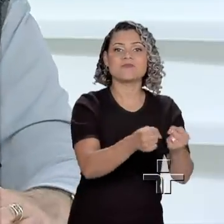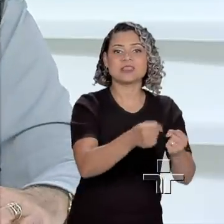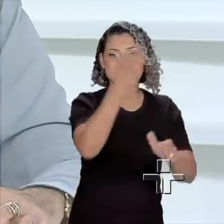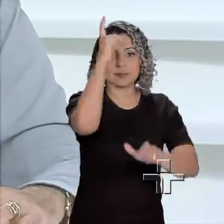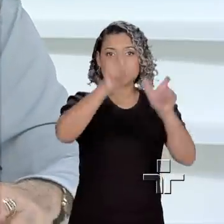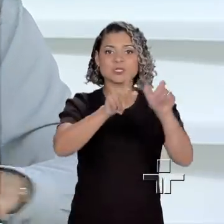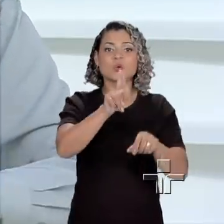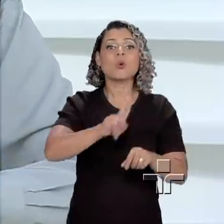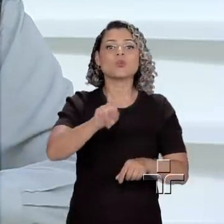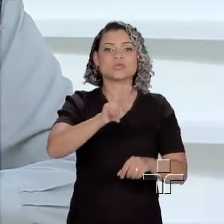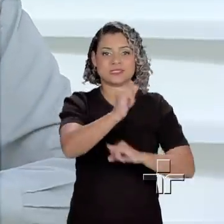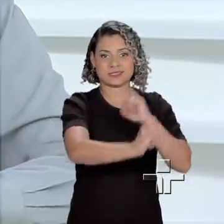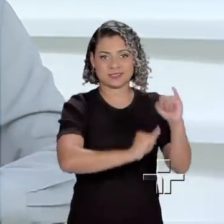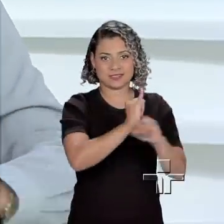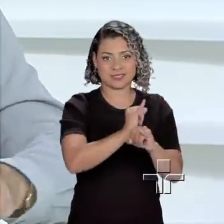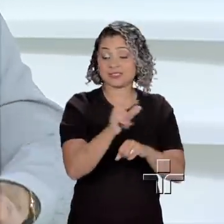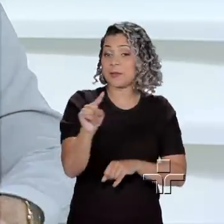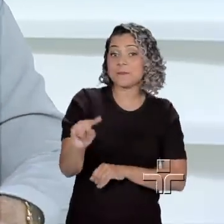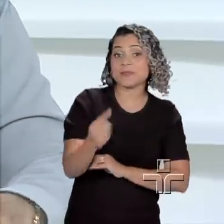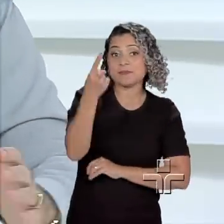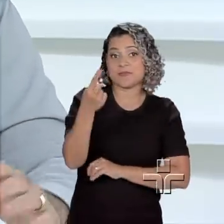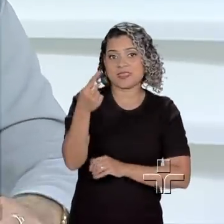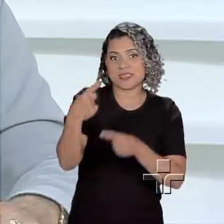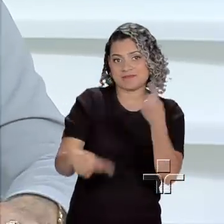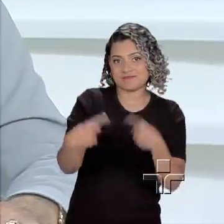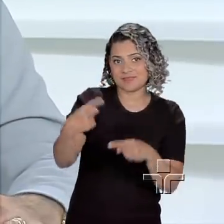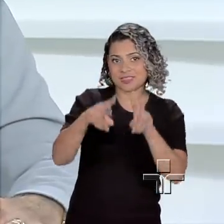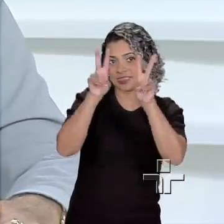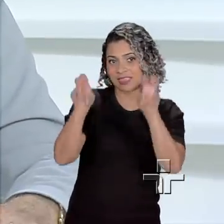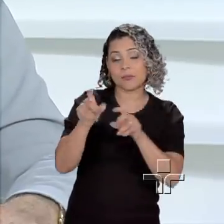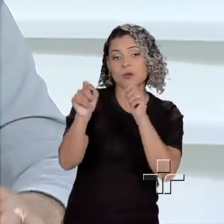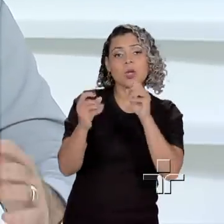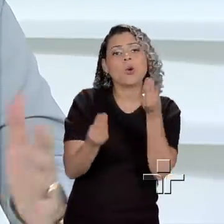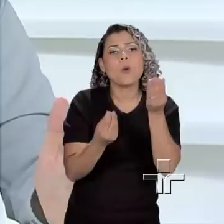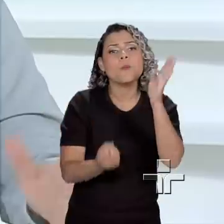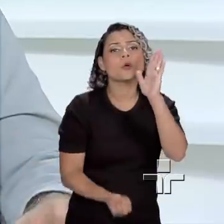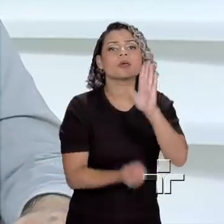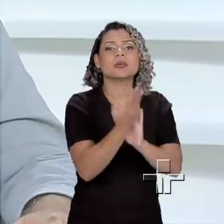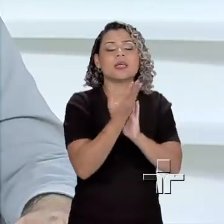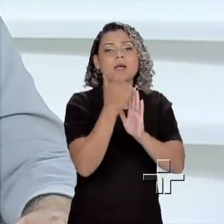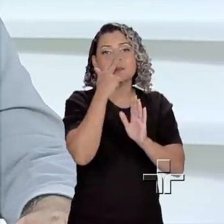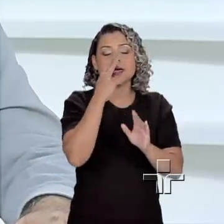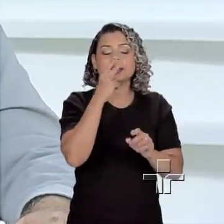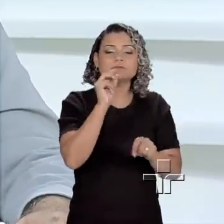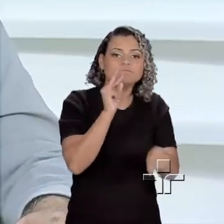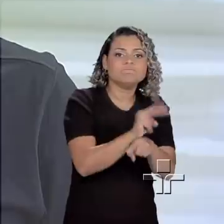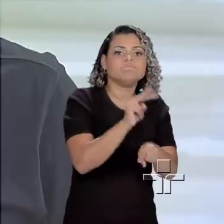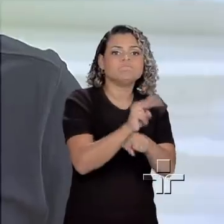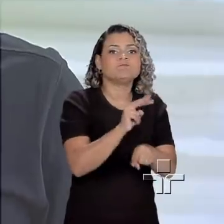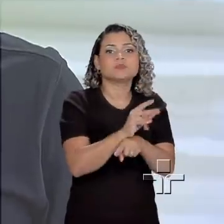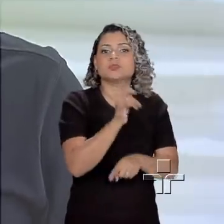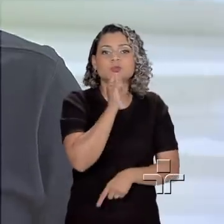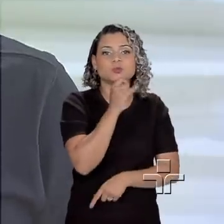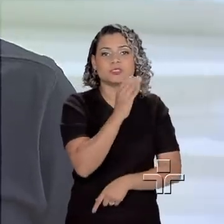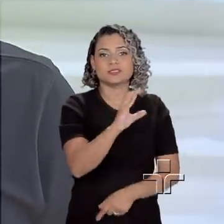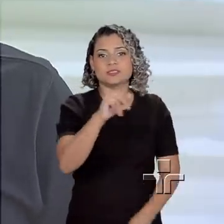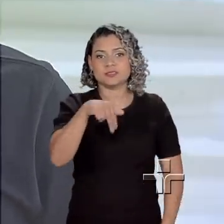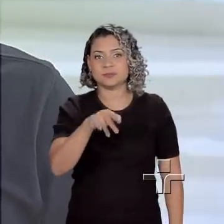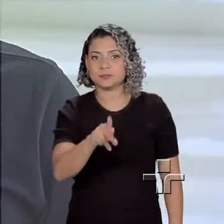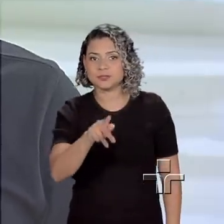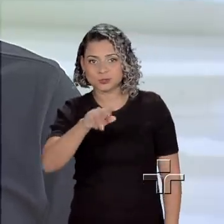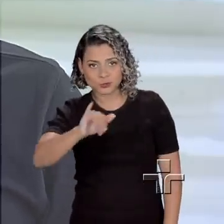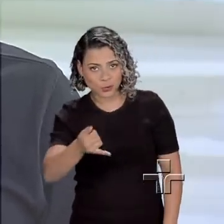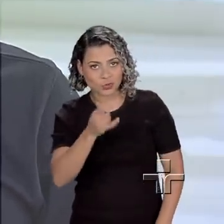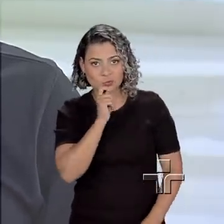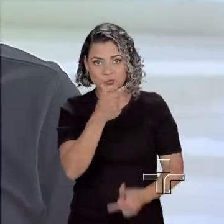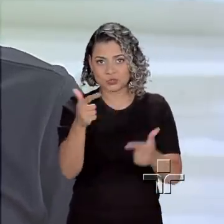a primeira encrenca que você trouxe para a reunião foi como criar um domínio para o Siri na lata, porque ele não tinha CNPJ, na época só CNPJ